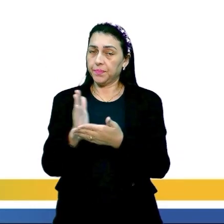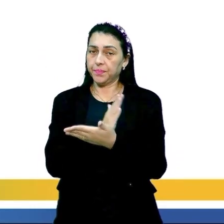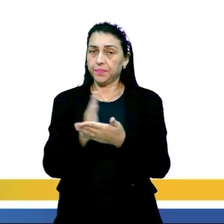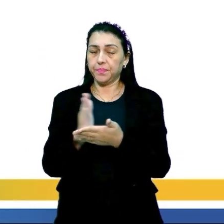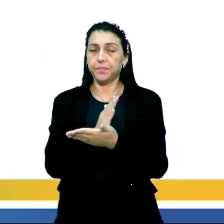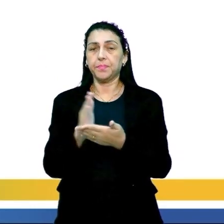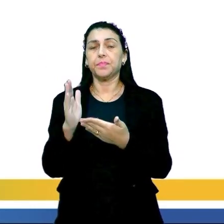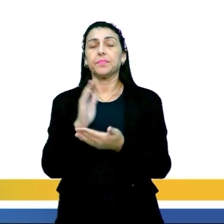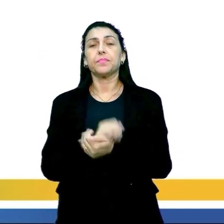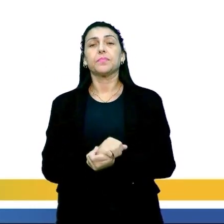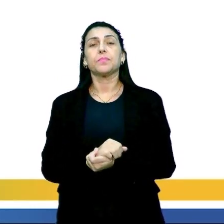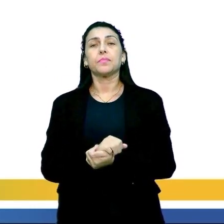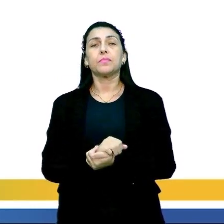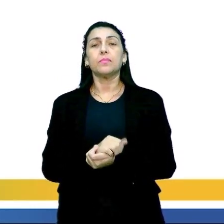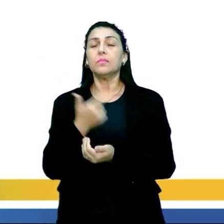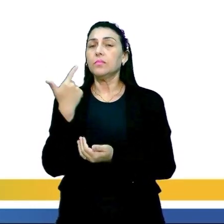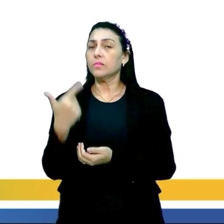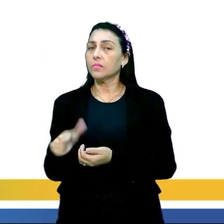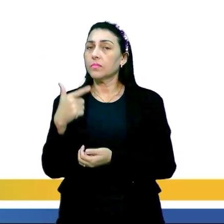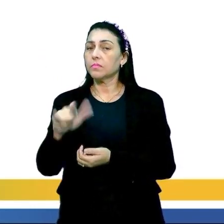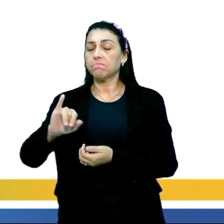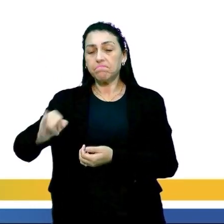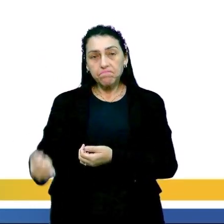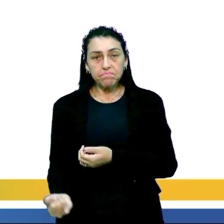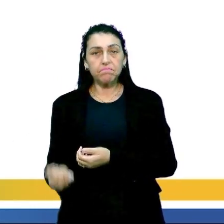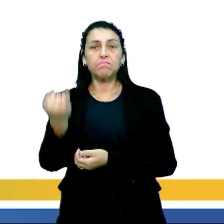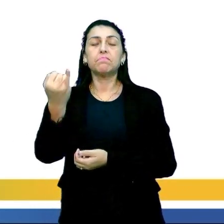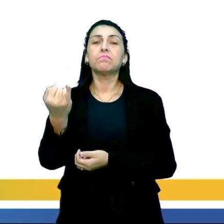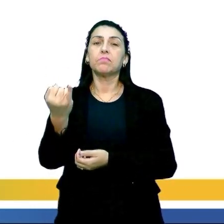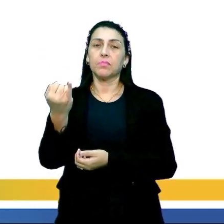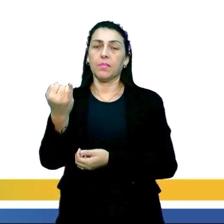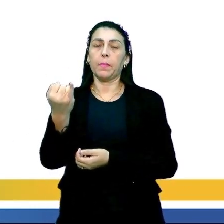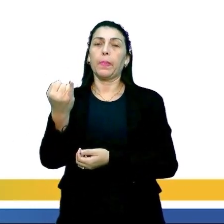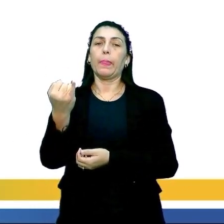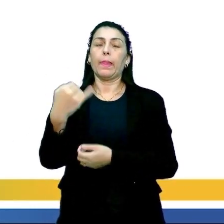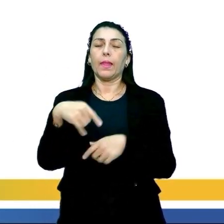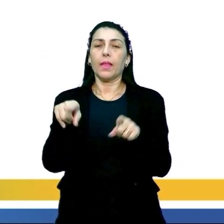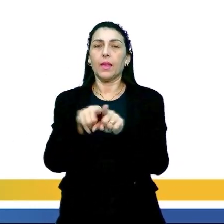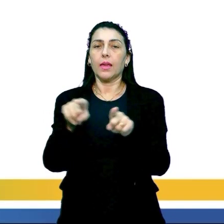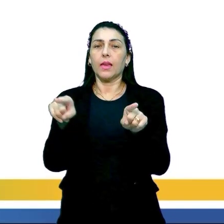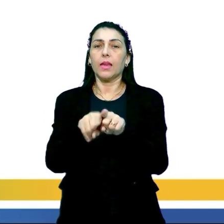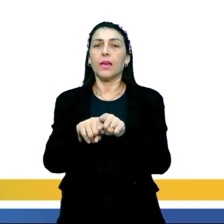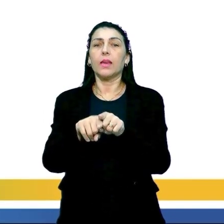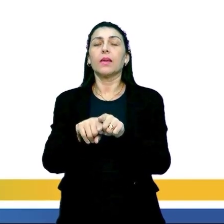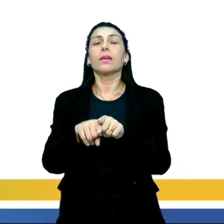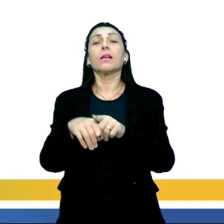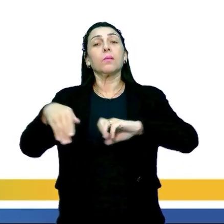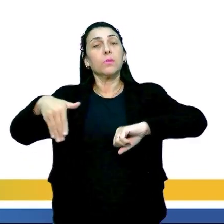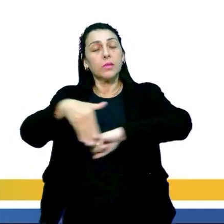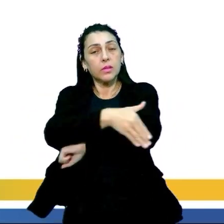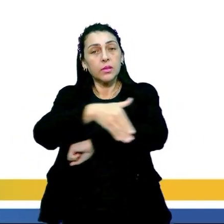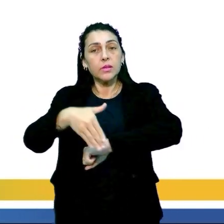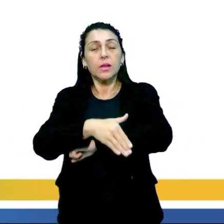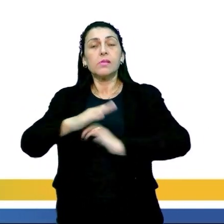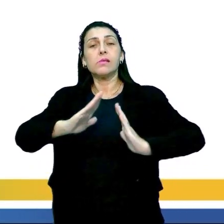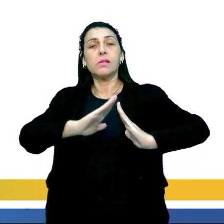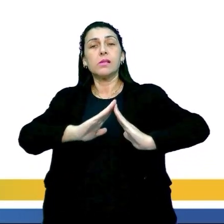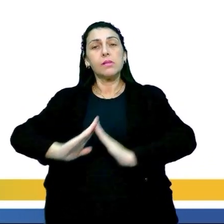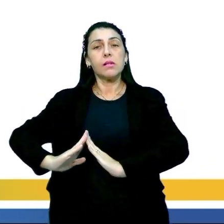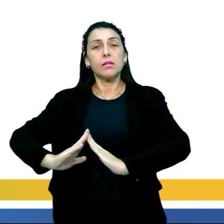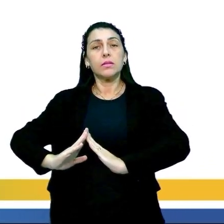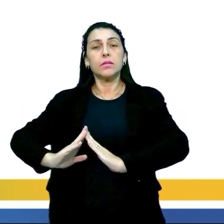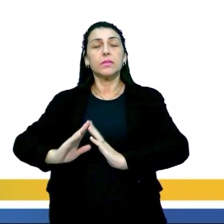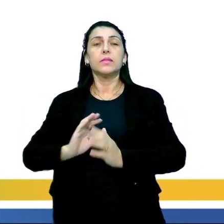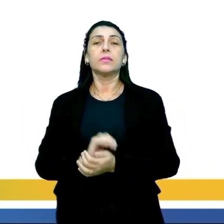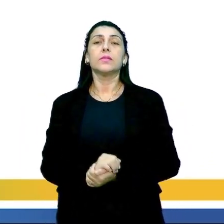acabam não tendo grandes oportunidades, acabam indo para as ruas, para as favelas,